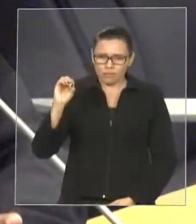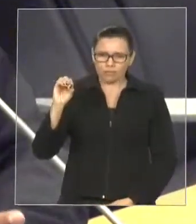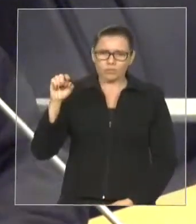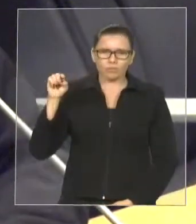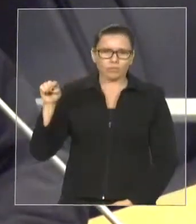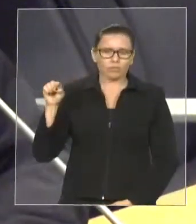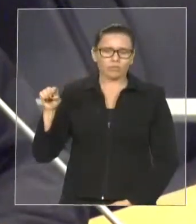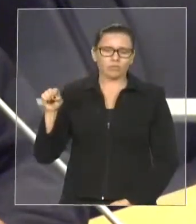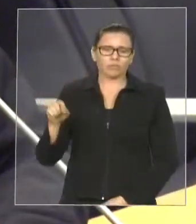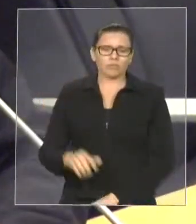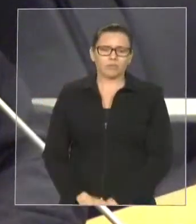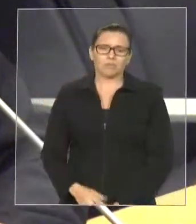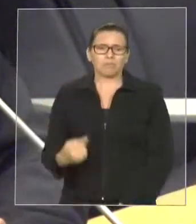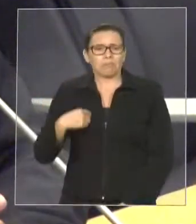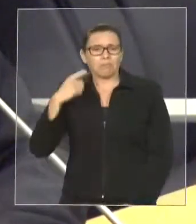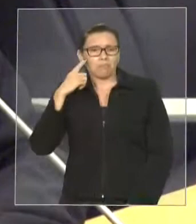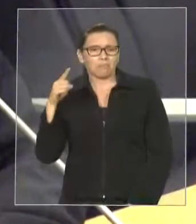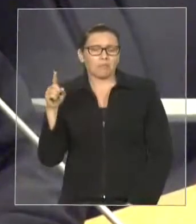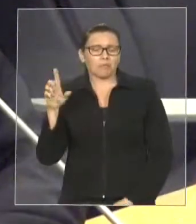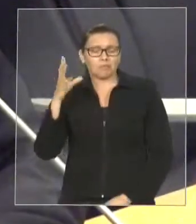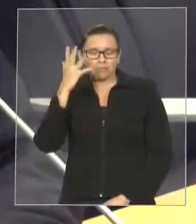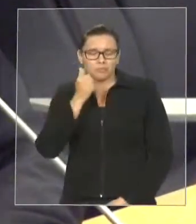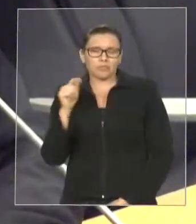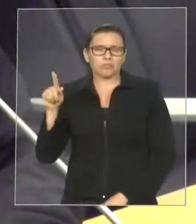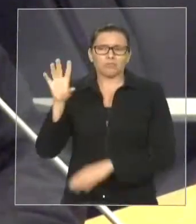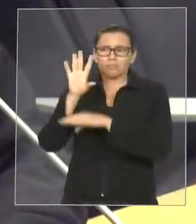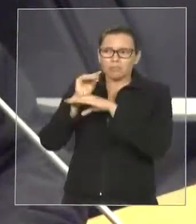é a função nossa de legislar.